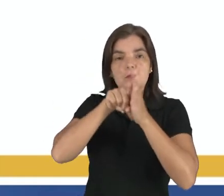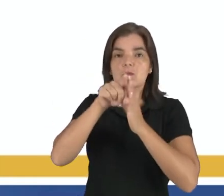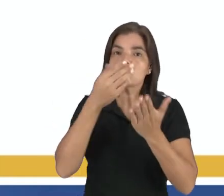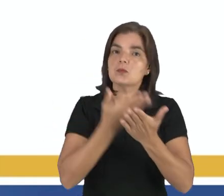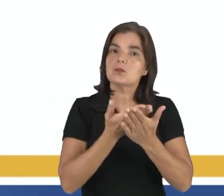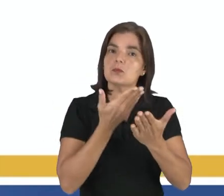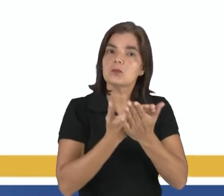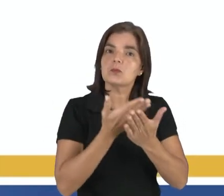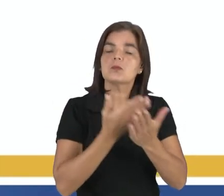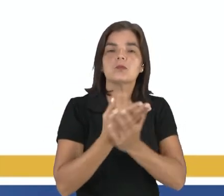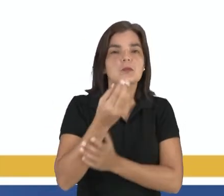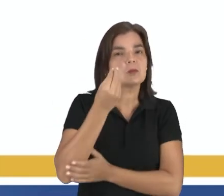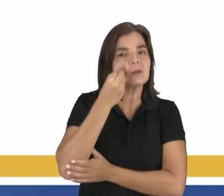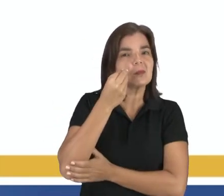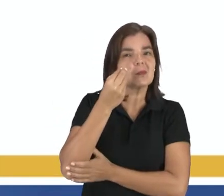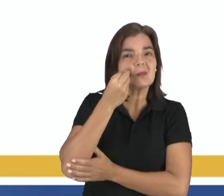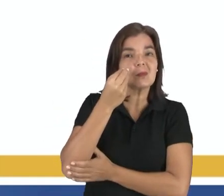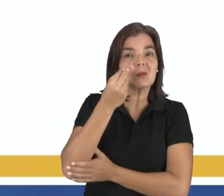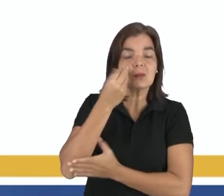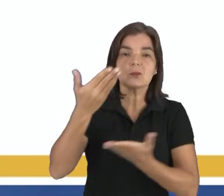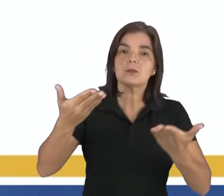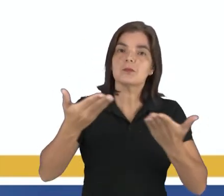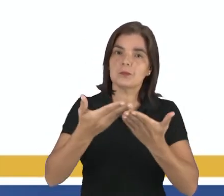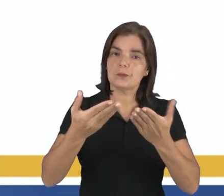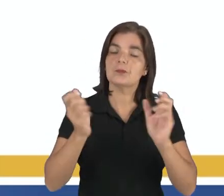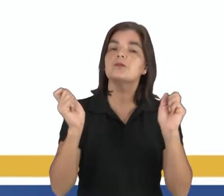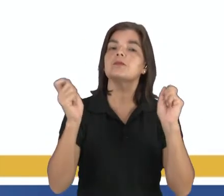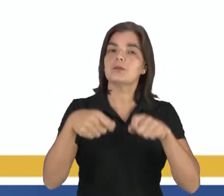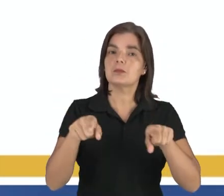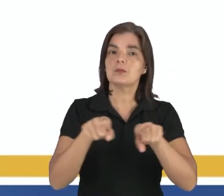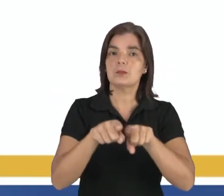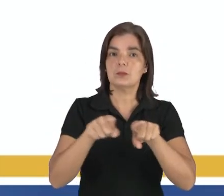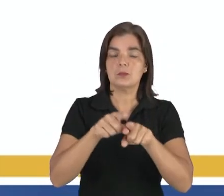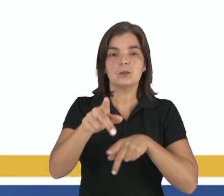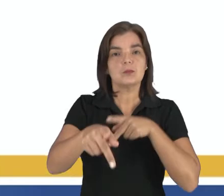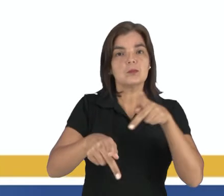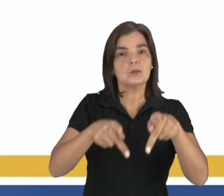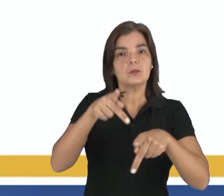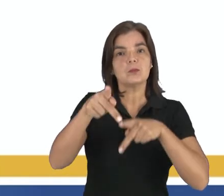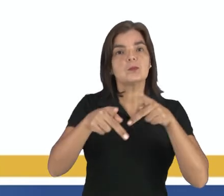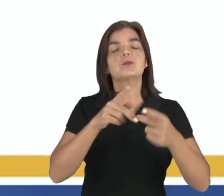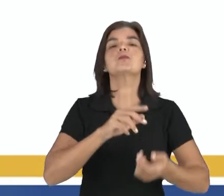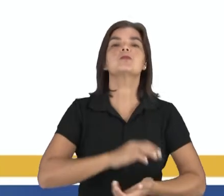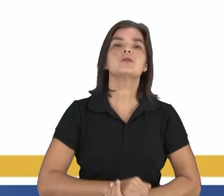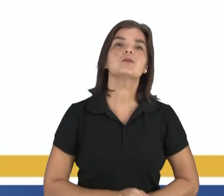eles estudaram, eles testaram e hoje ela está disponível para a nossa população.